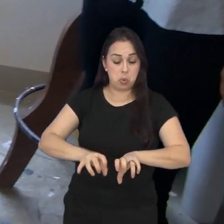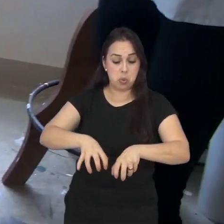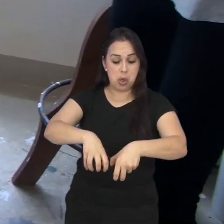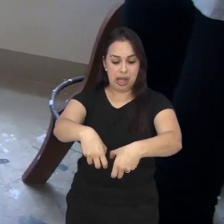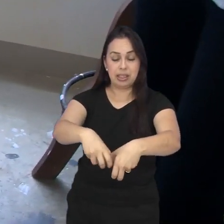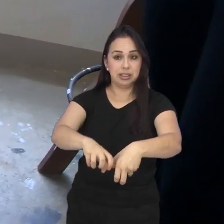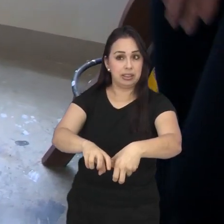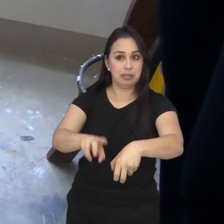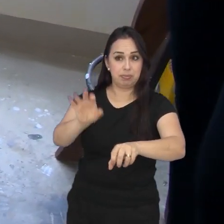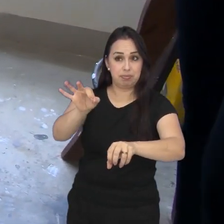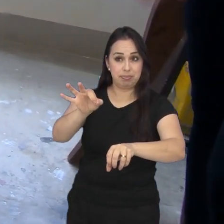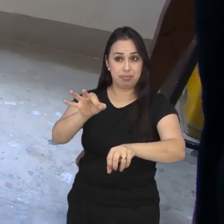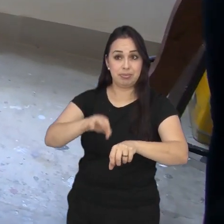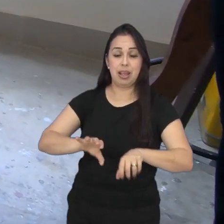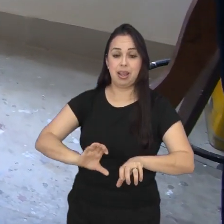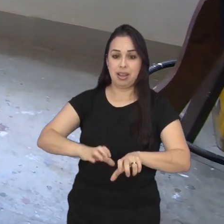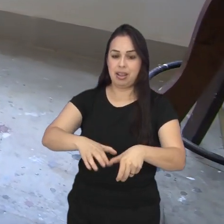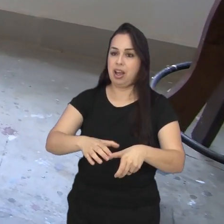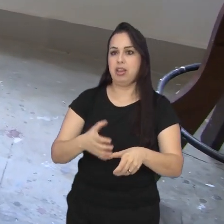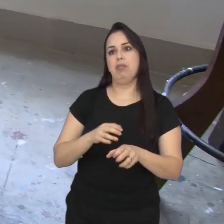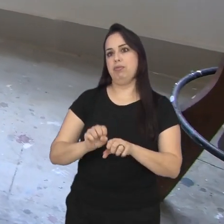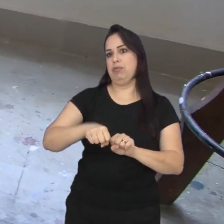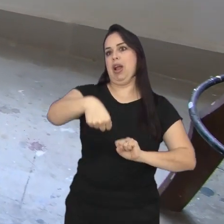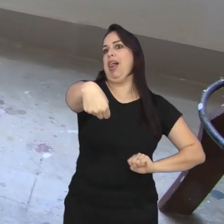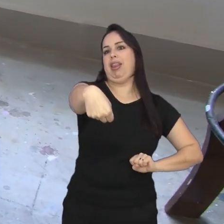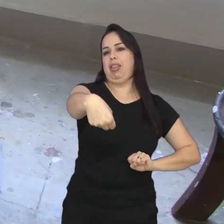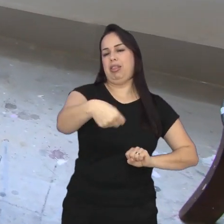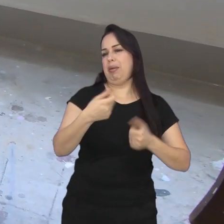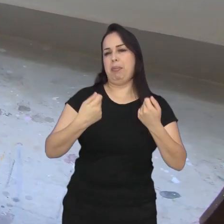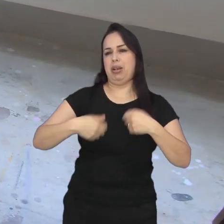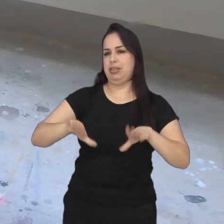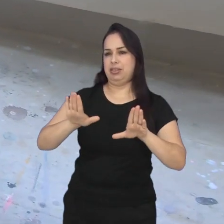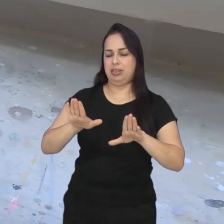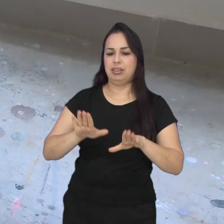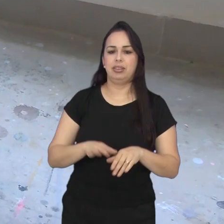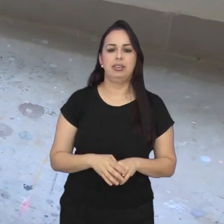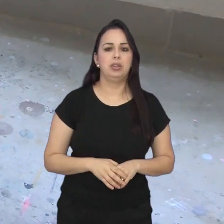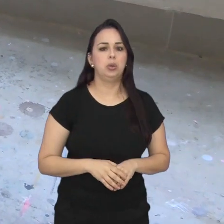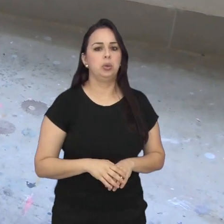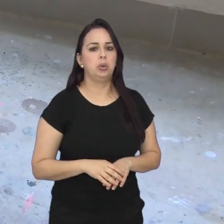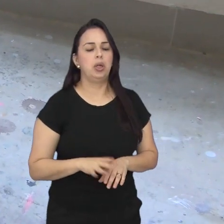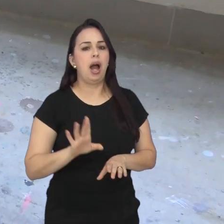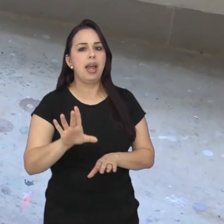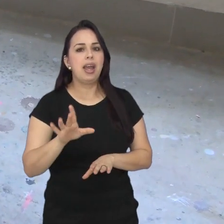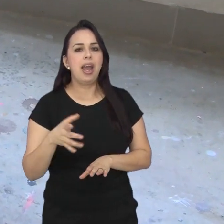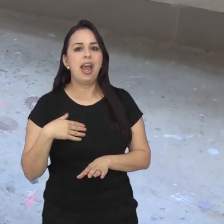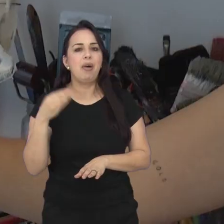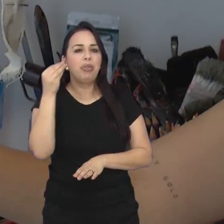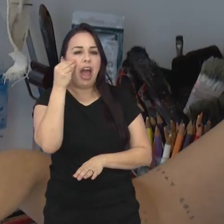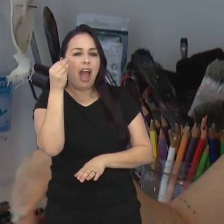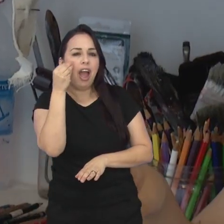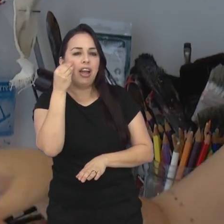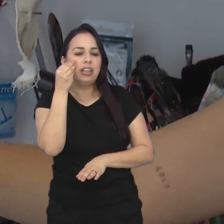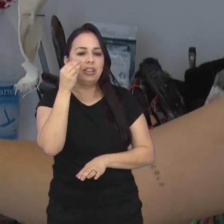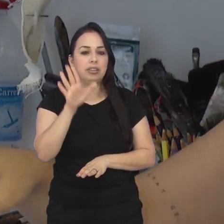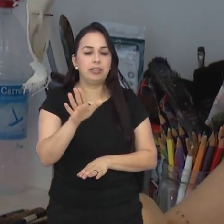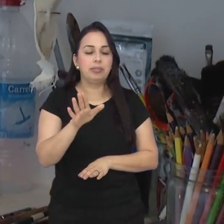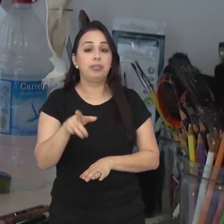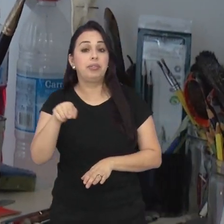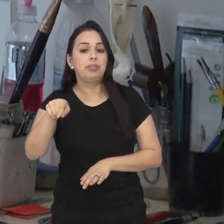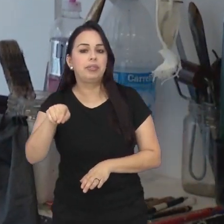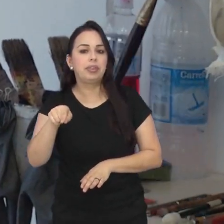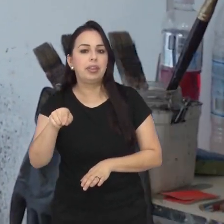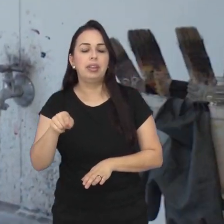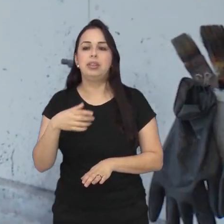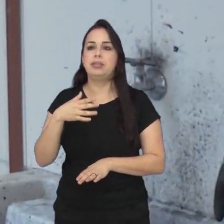tem muita coisa, tá tudo enrolado, né? Não vou abrir agora. Aquilo ali são esboços, o que é em cima da